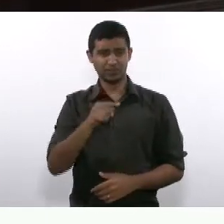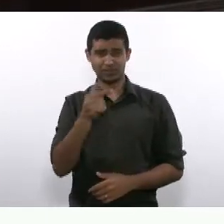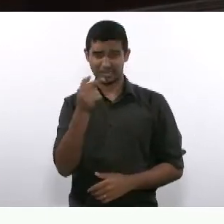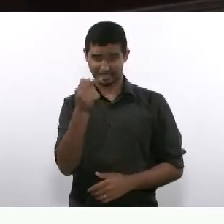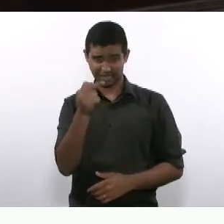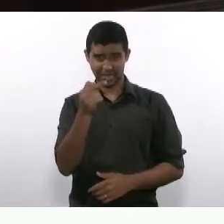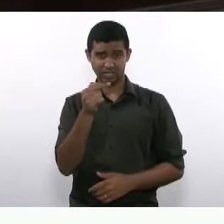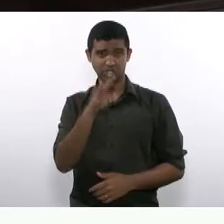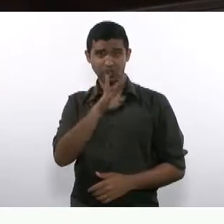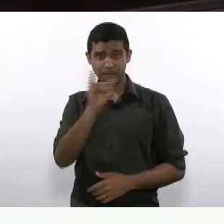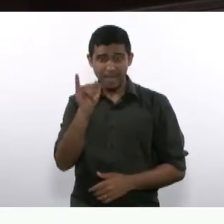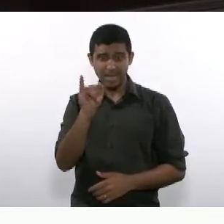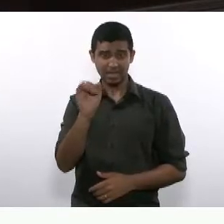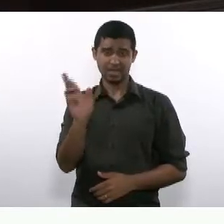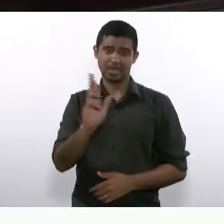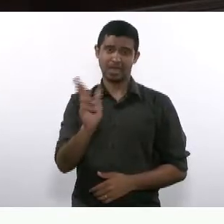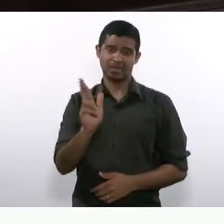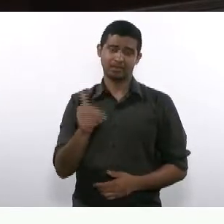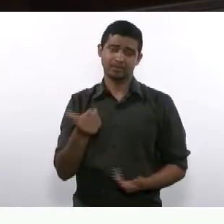reais.